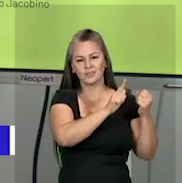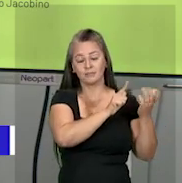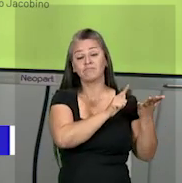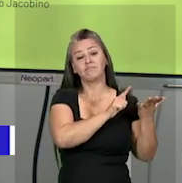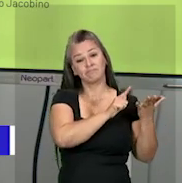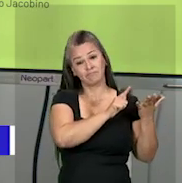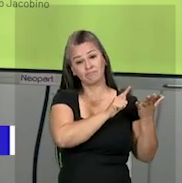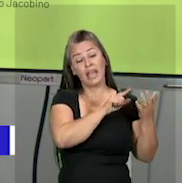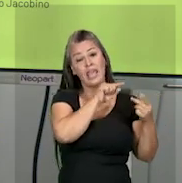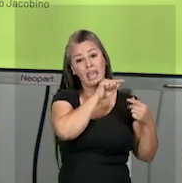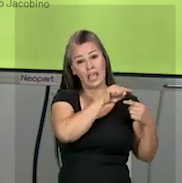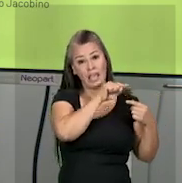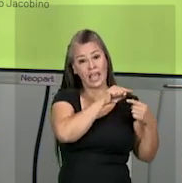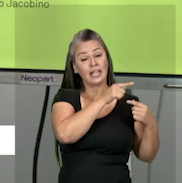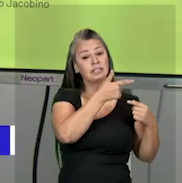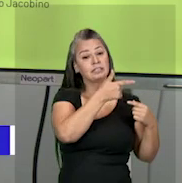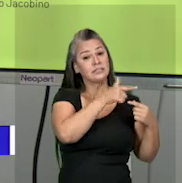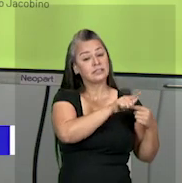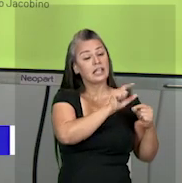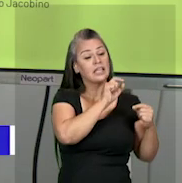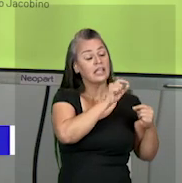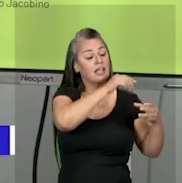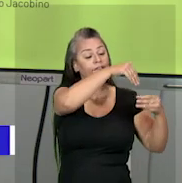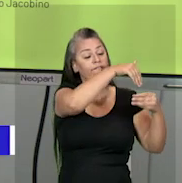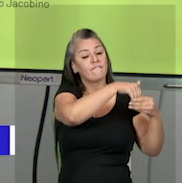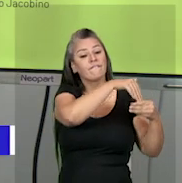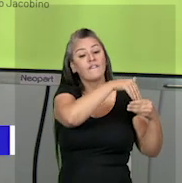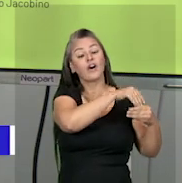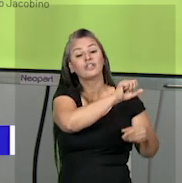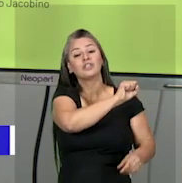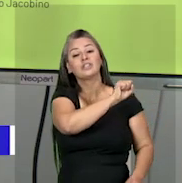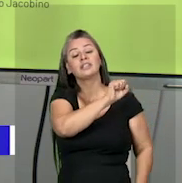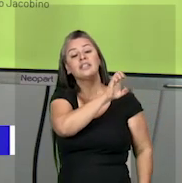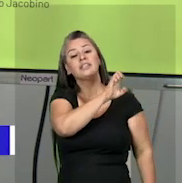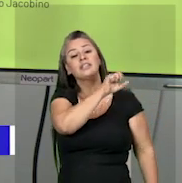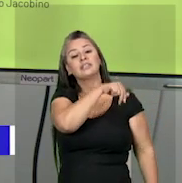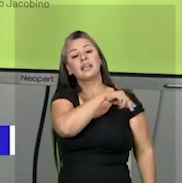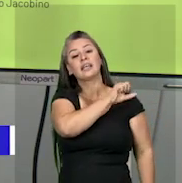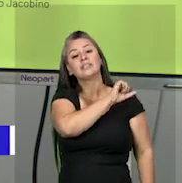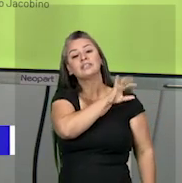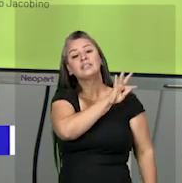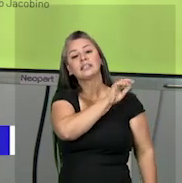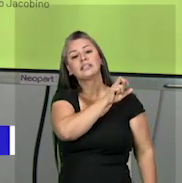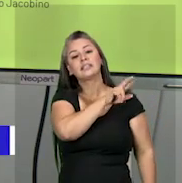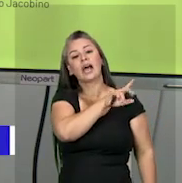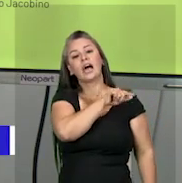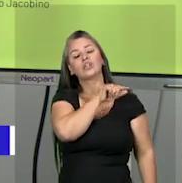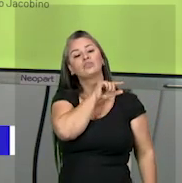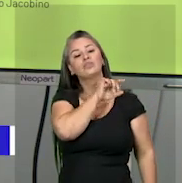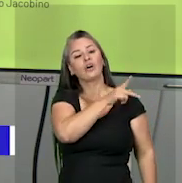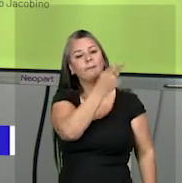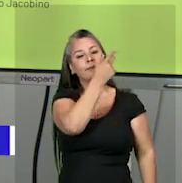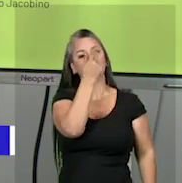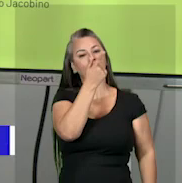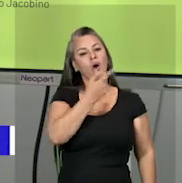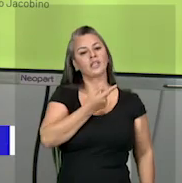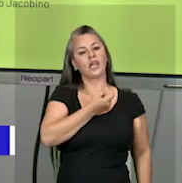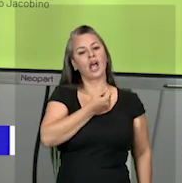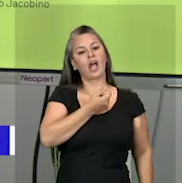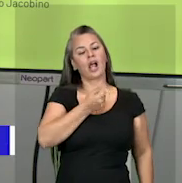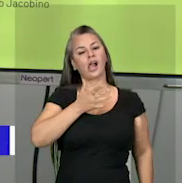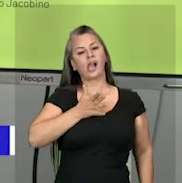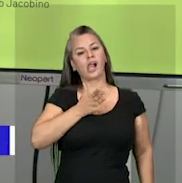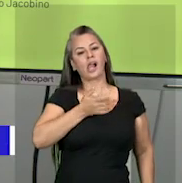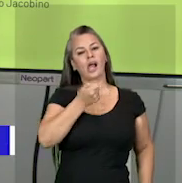ao contrário dos jacobinos, o voto censitário. O voto censitário excluía os homens que não tinham posses, então era um voto só das